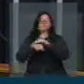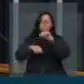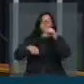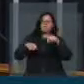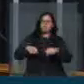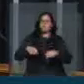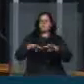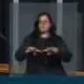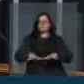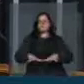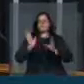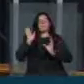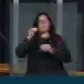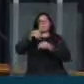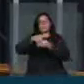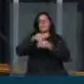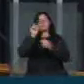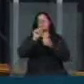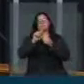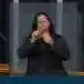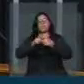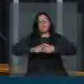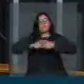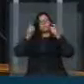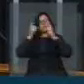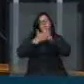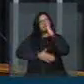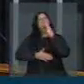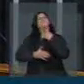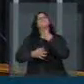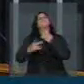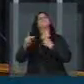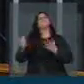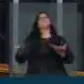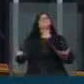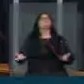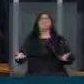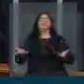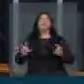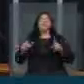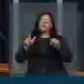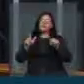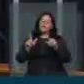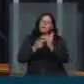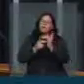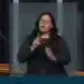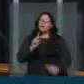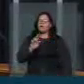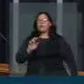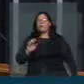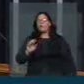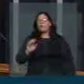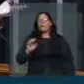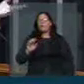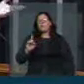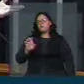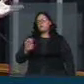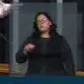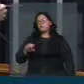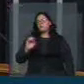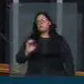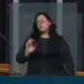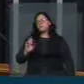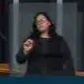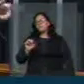em plenário, votarmos e a maioria expressar a sua vontade. É isso que nós precisávamos ter feito. Os nossos